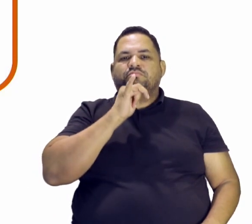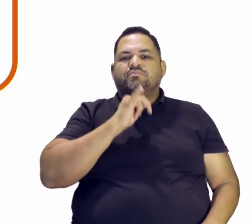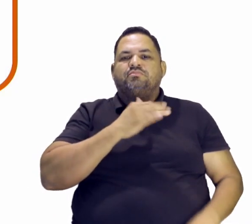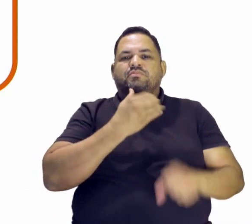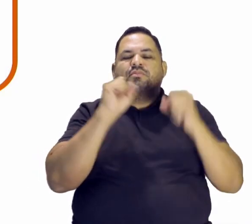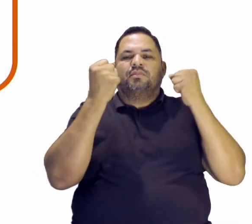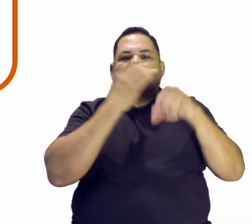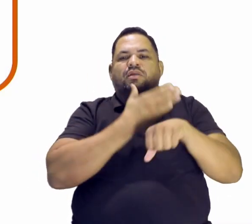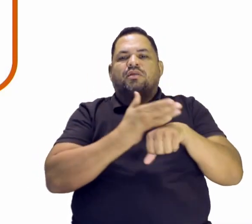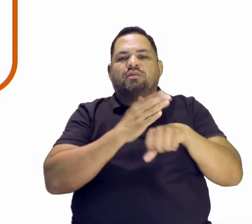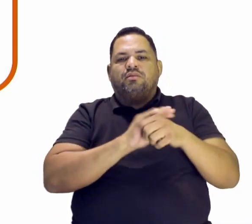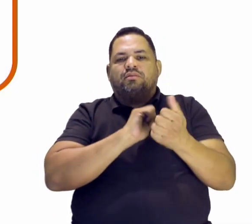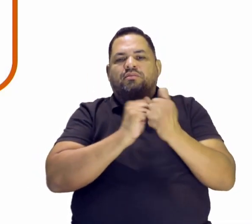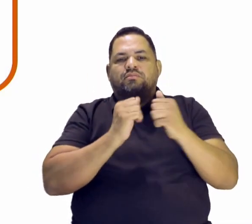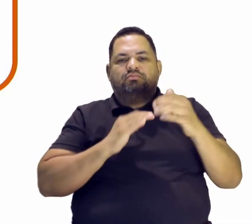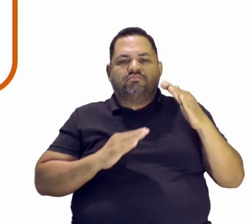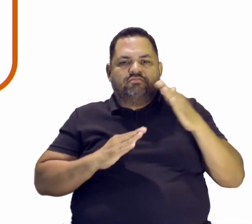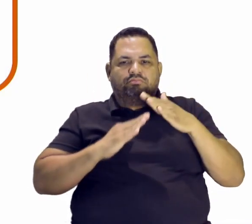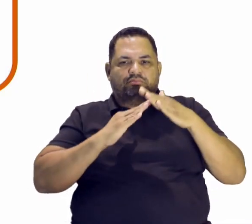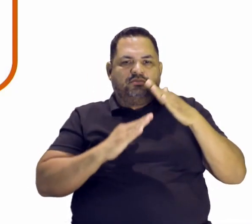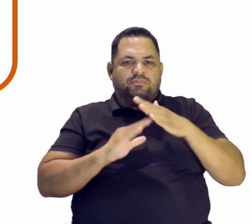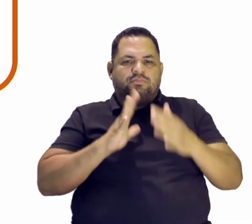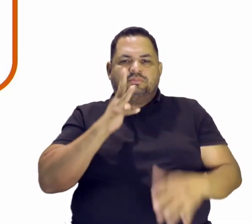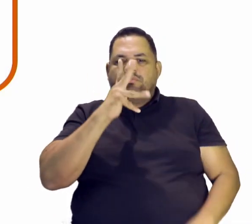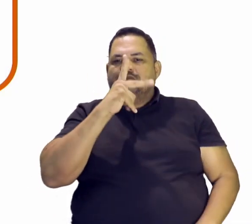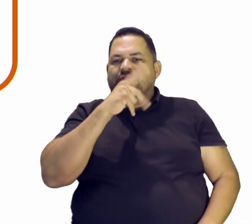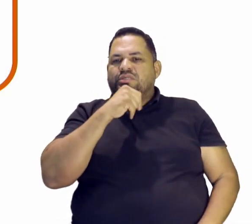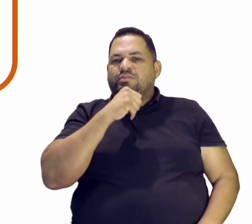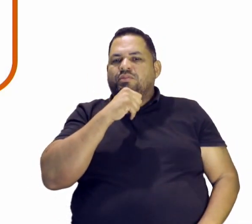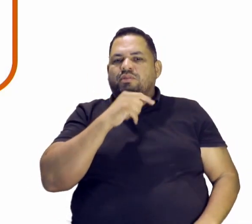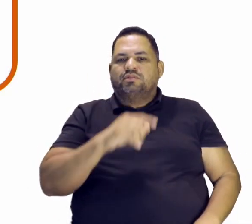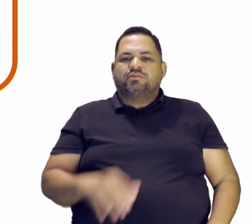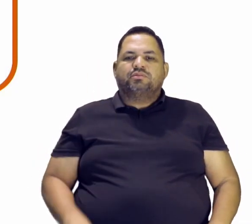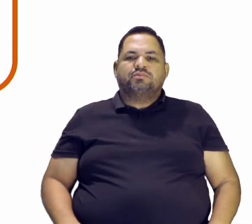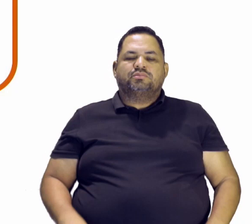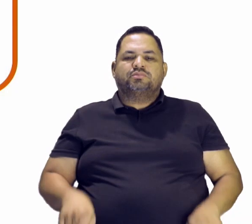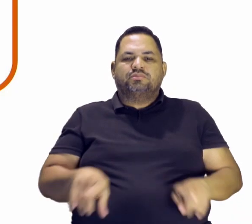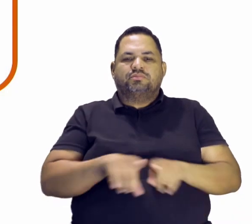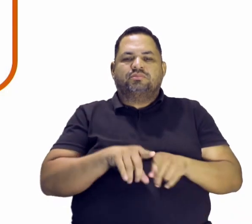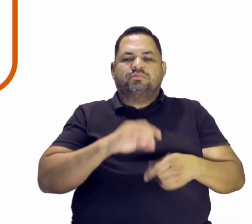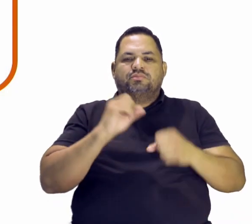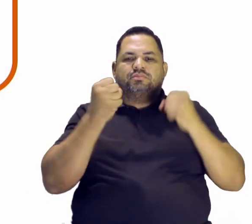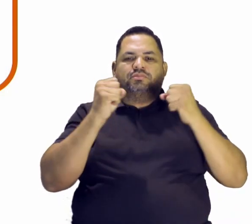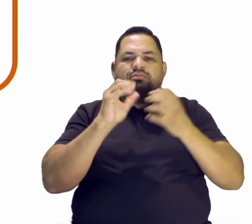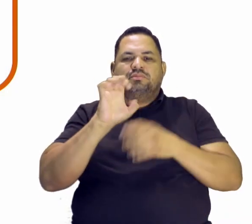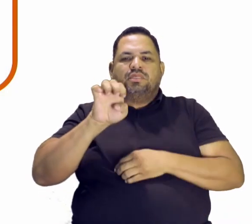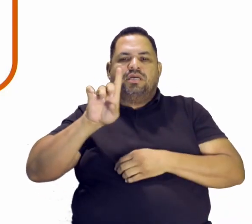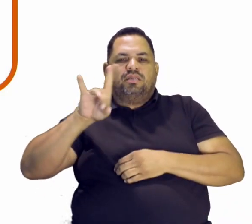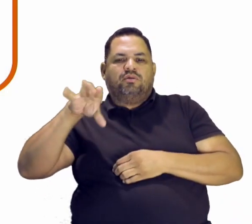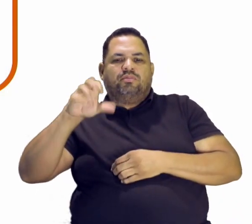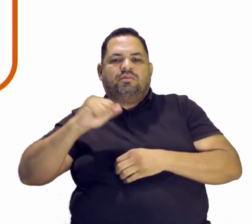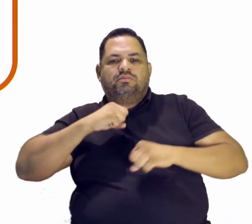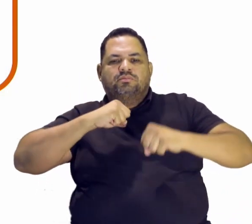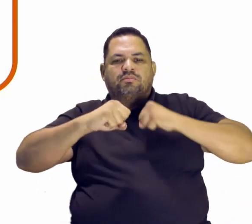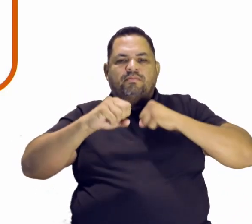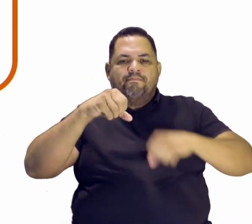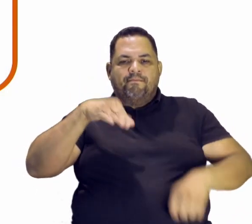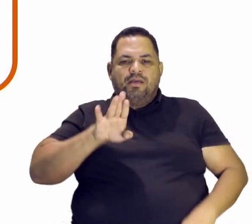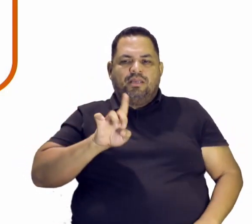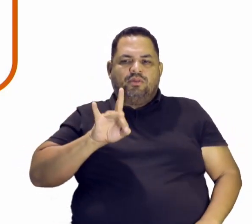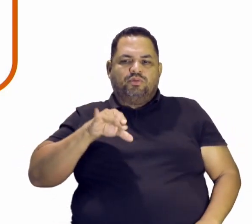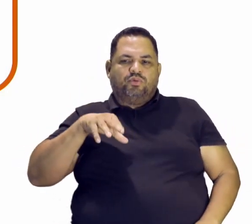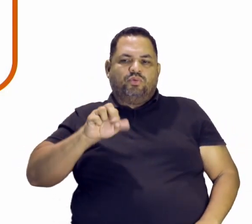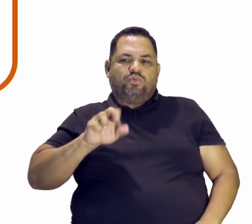esporte submáximo e de longa duração. Tenho atividades aeróbias, eu tenho uma maratona, eu tenho uma